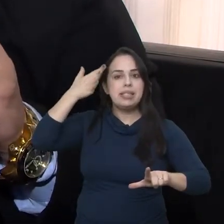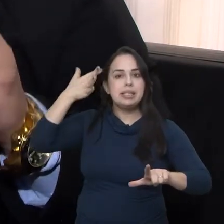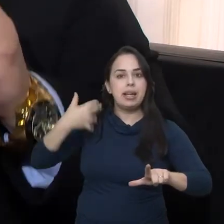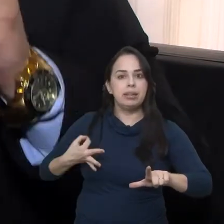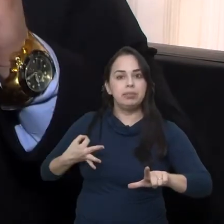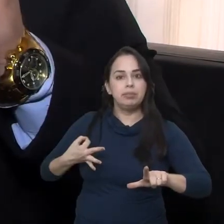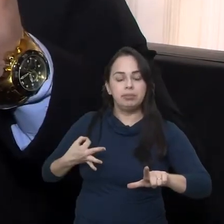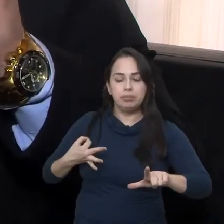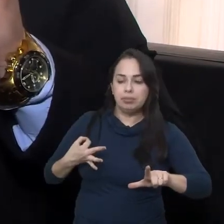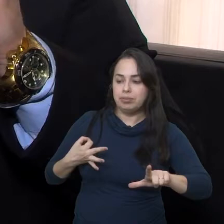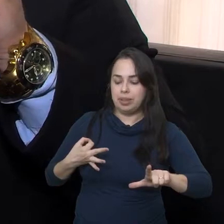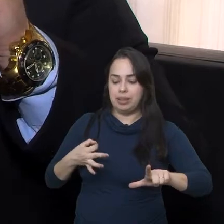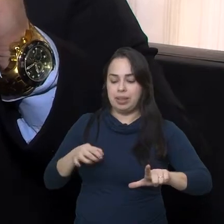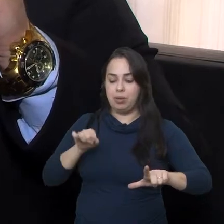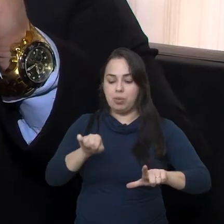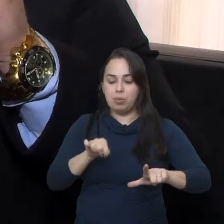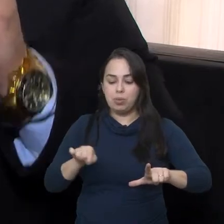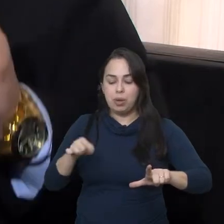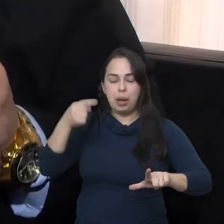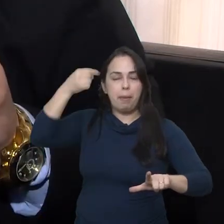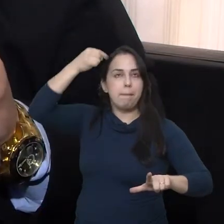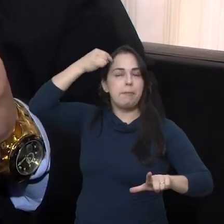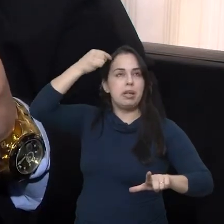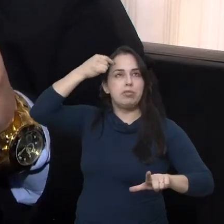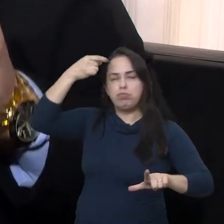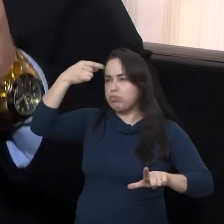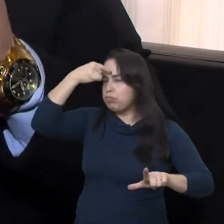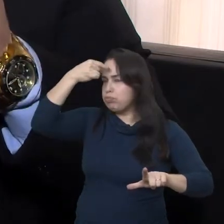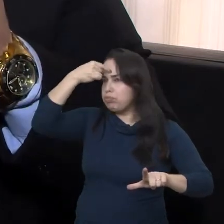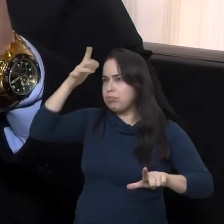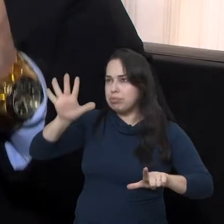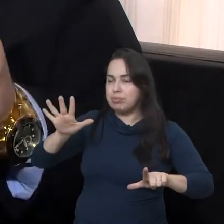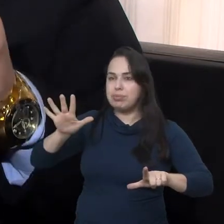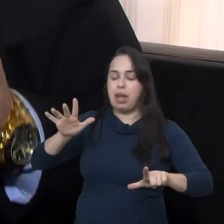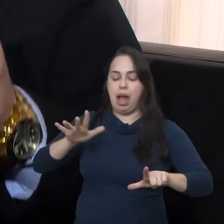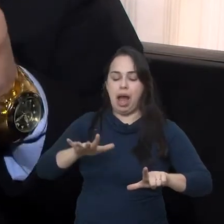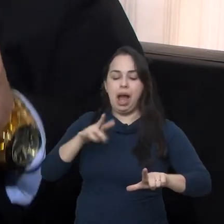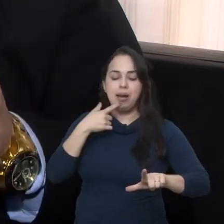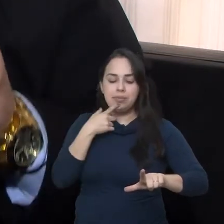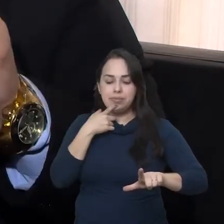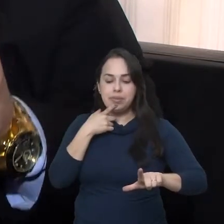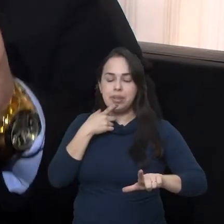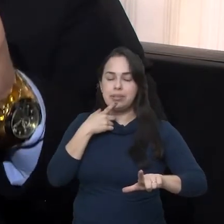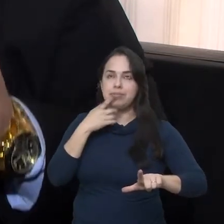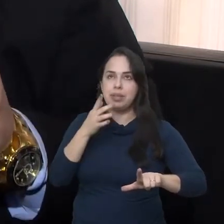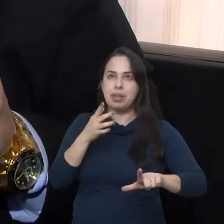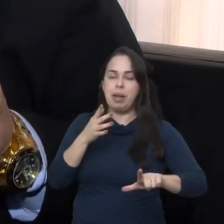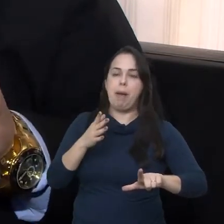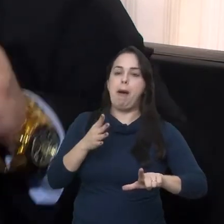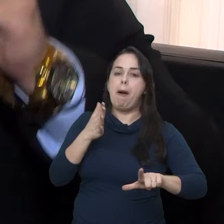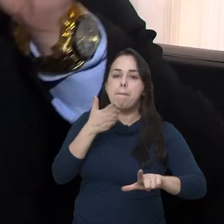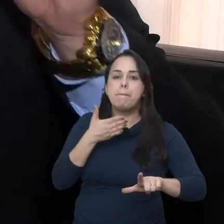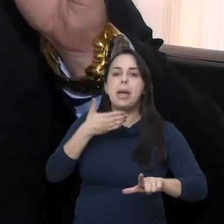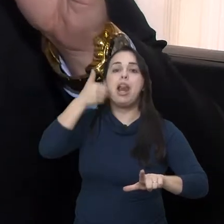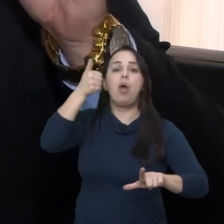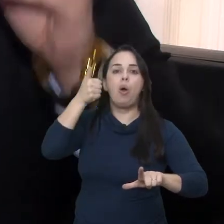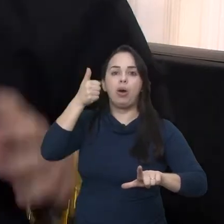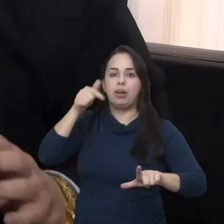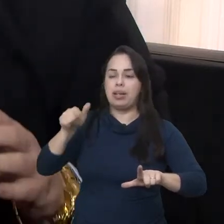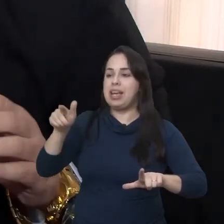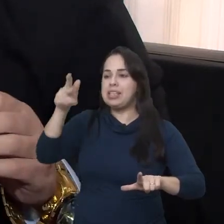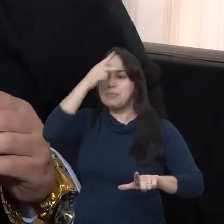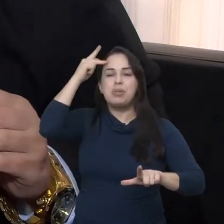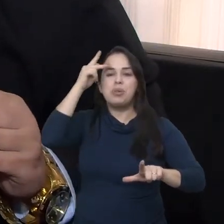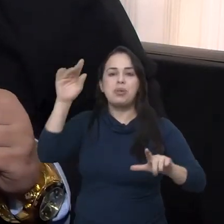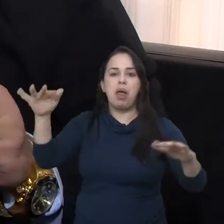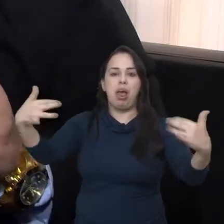eletrônica, ele tem que ter a garantia que o que ele pensar em sua consciência como o melhor